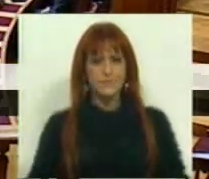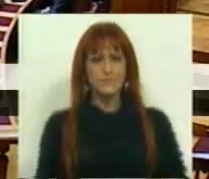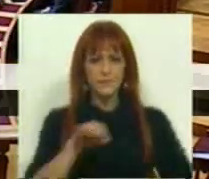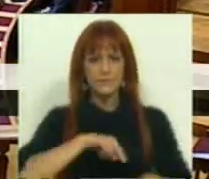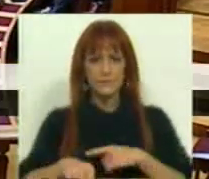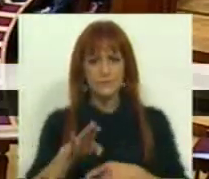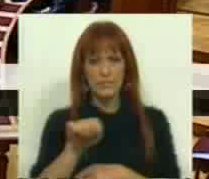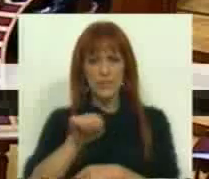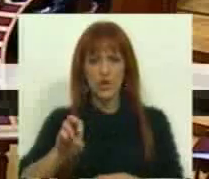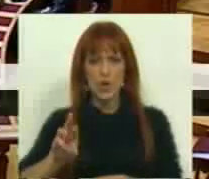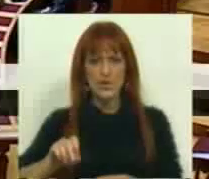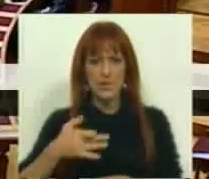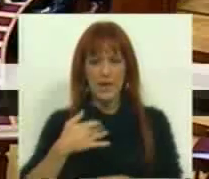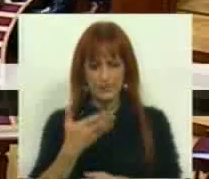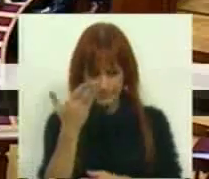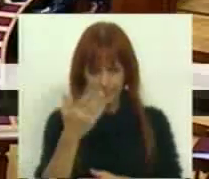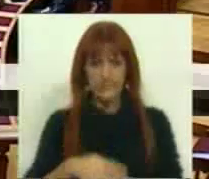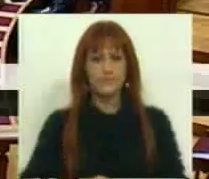Sr. Deputado João Semedo tem a palavra.